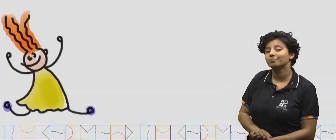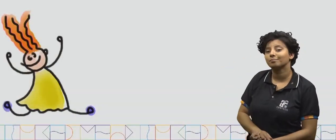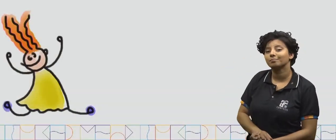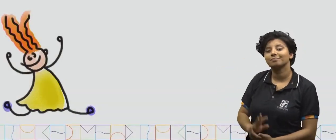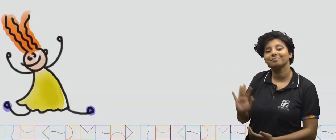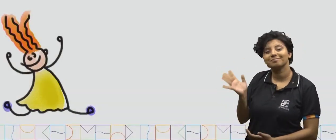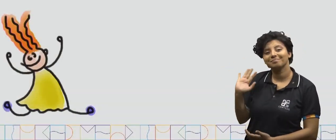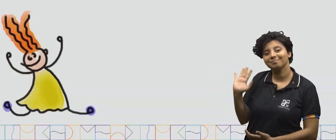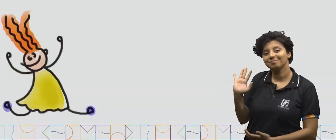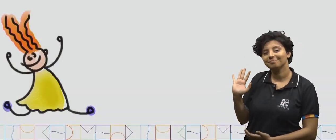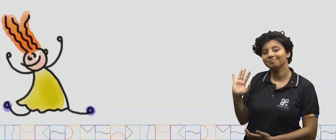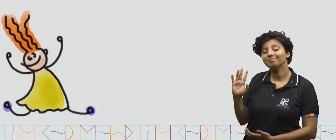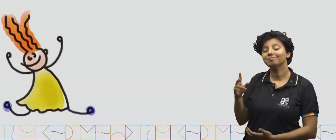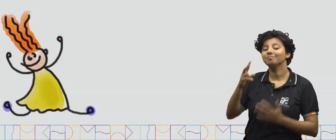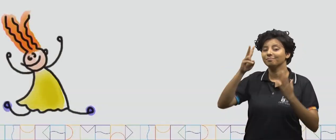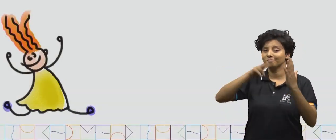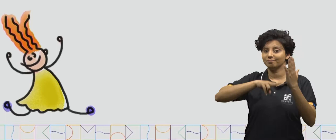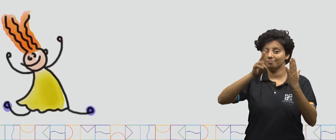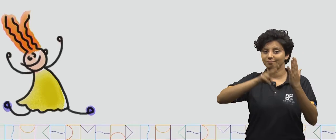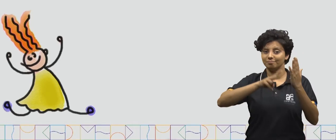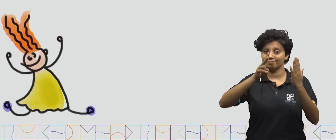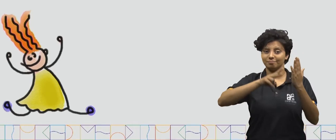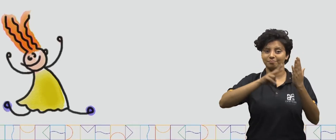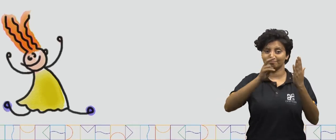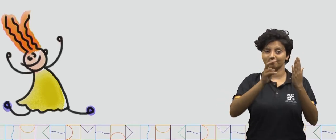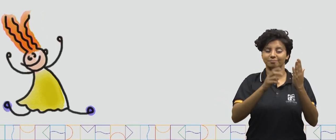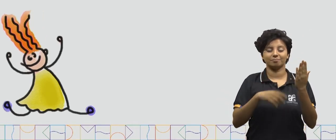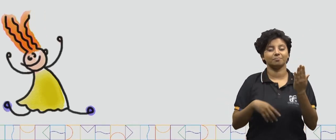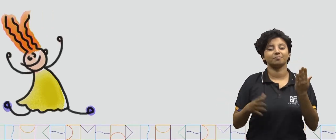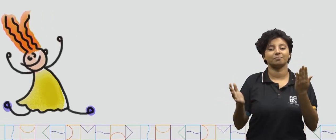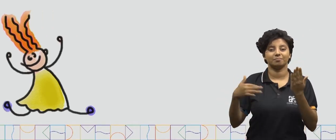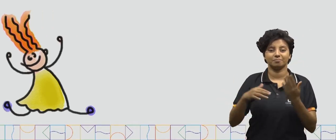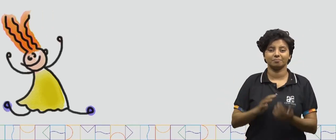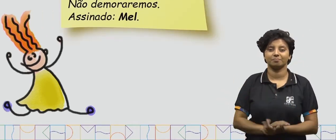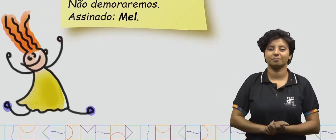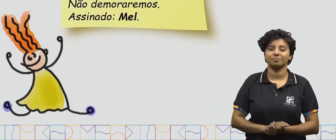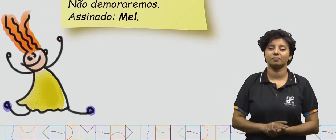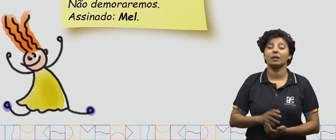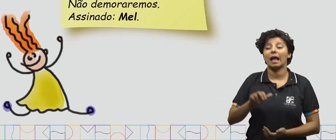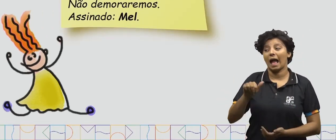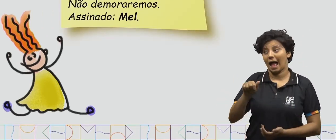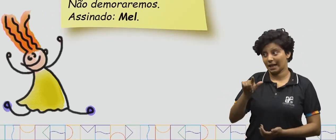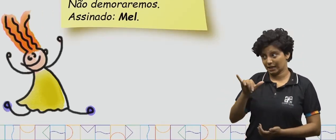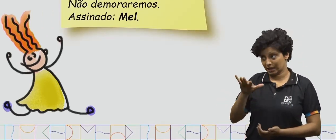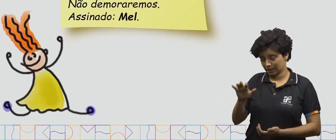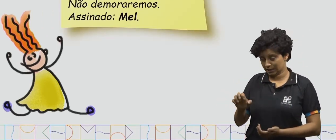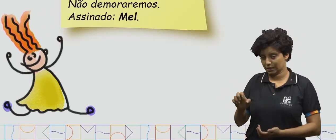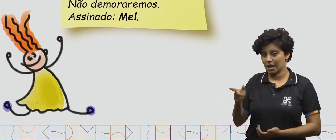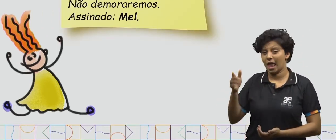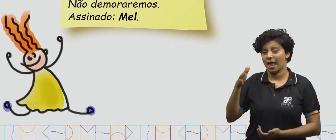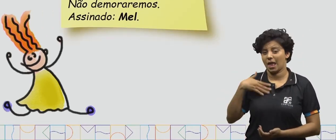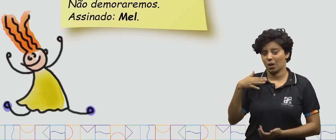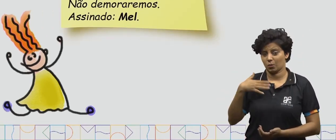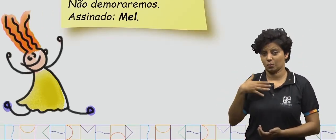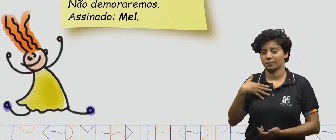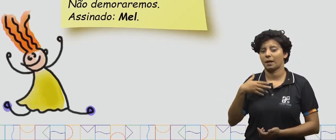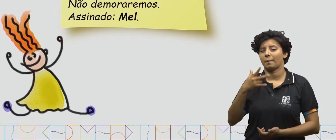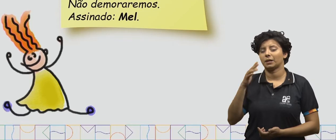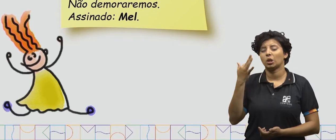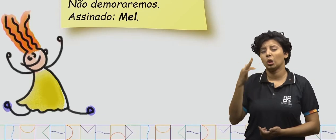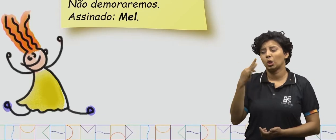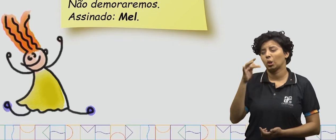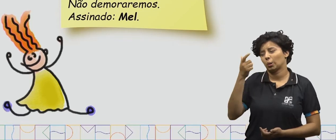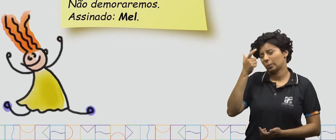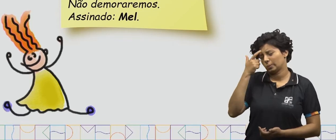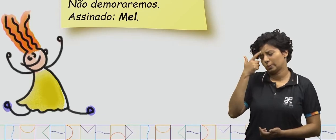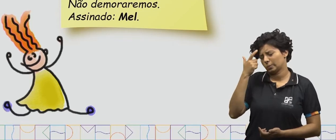Alice! Oi! Nós vamos ler o bilhete da Mel para você, ok? Vamos lá! Alice, estou com um pouco de